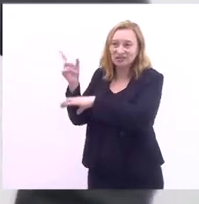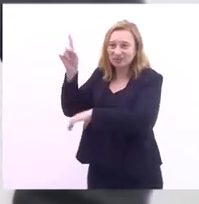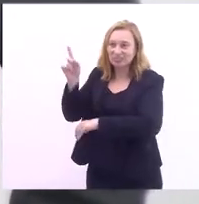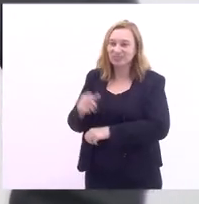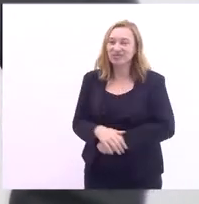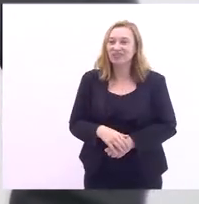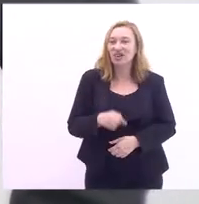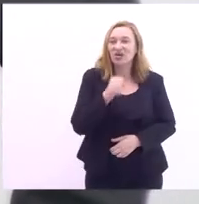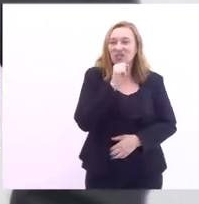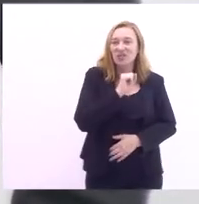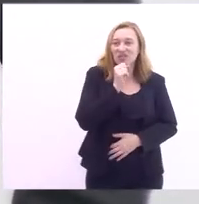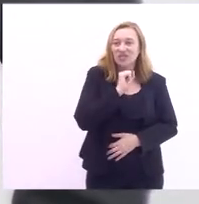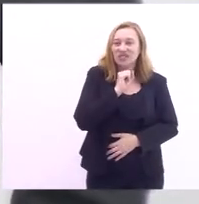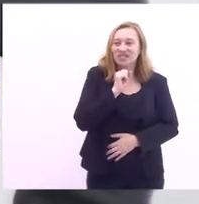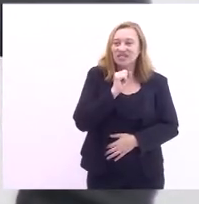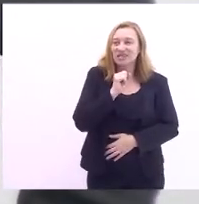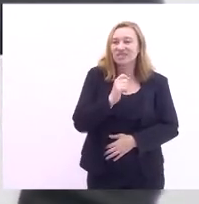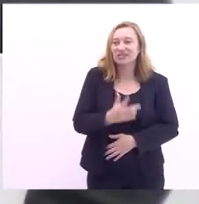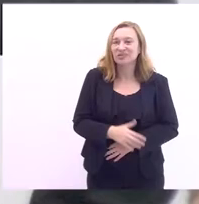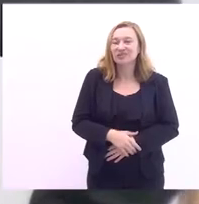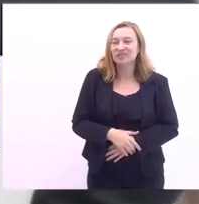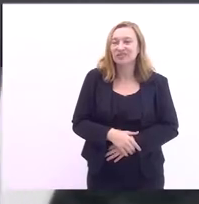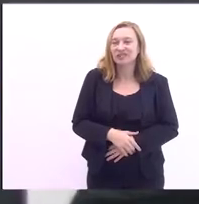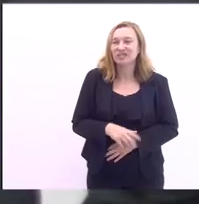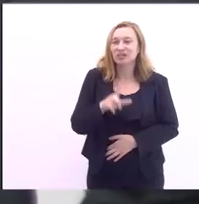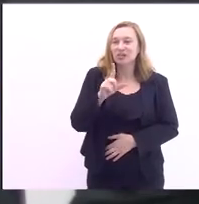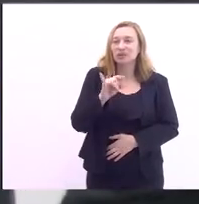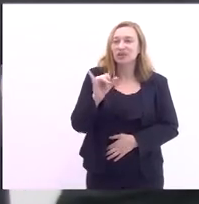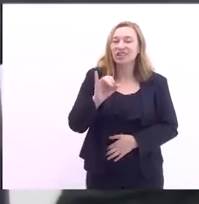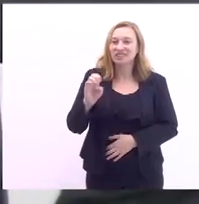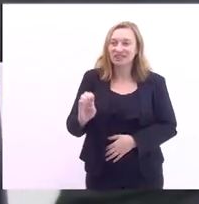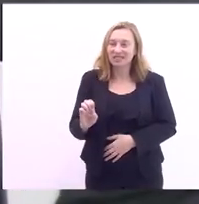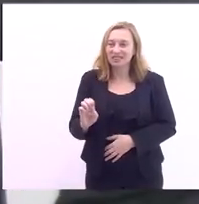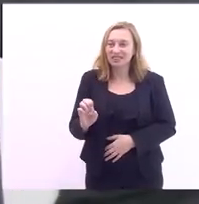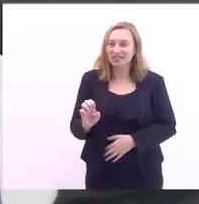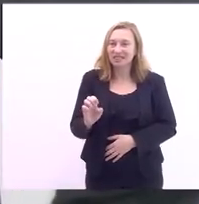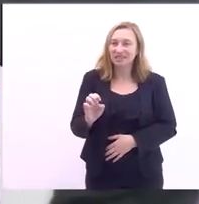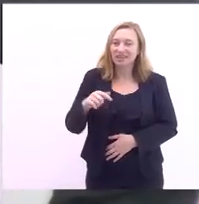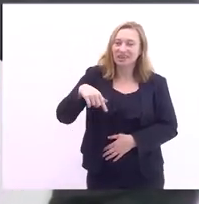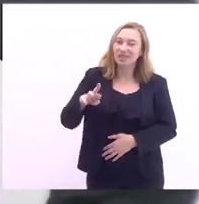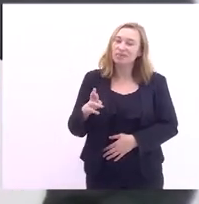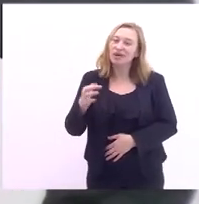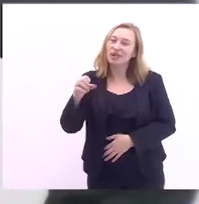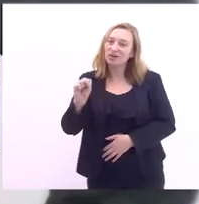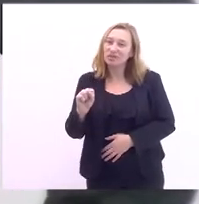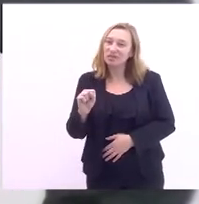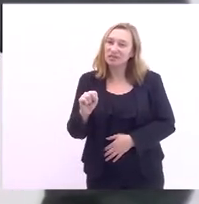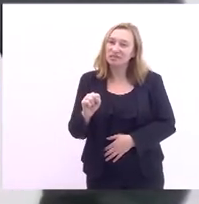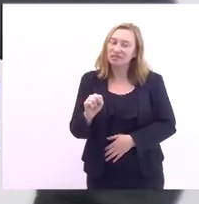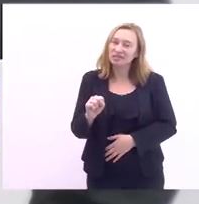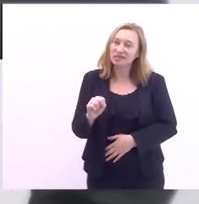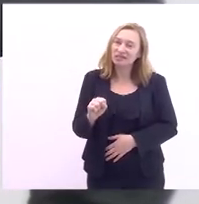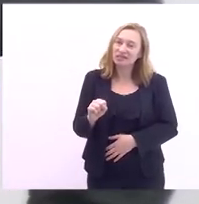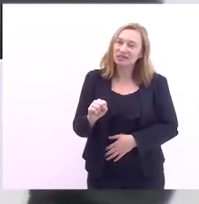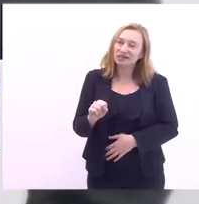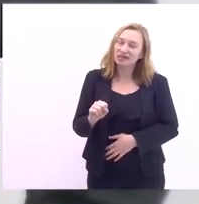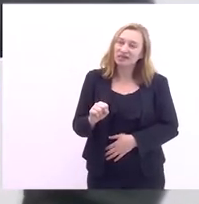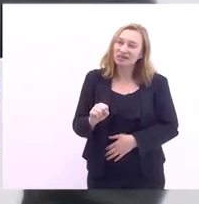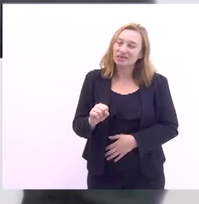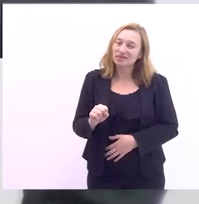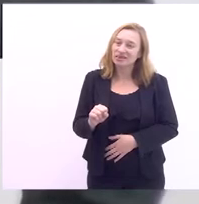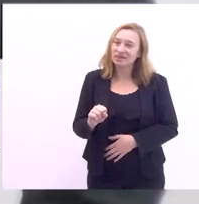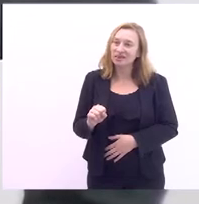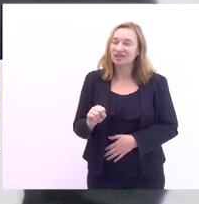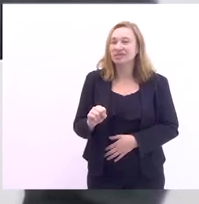com o velho, grande Ulisses Guimarães, presidindo as sessões da Assembleia